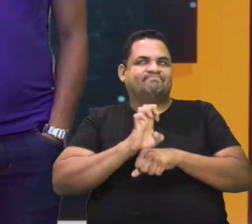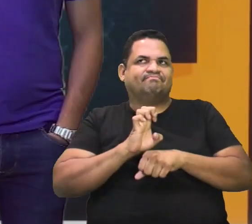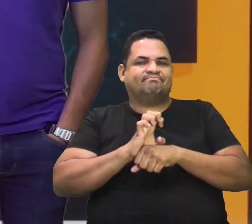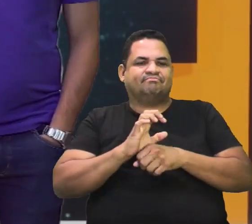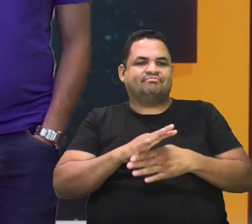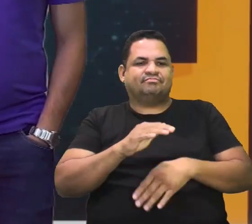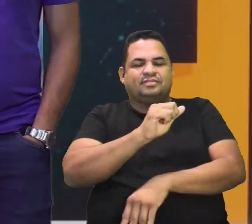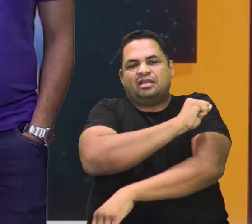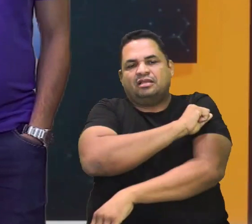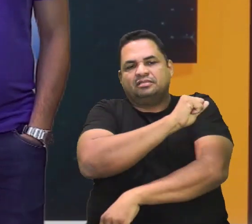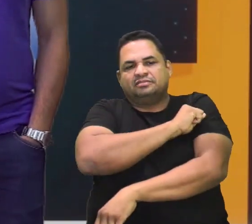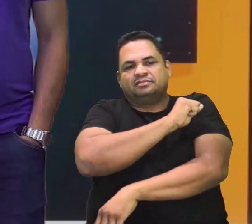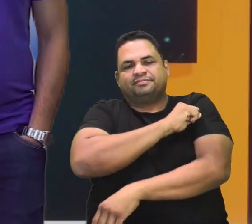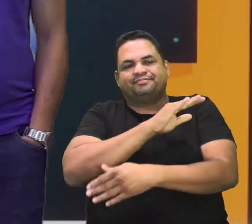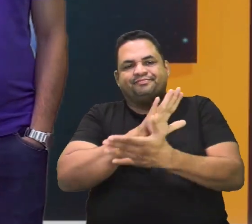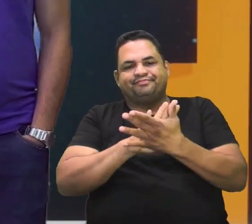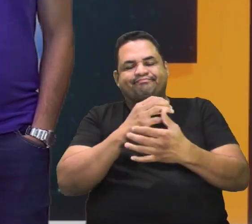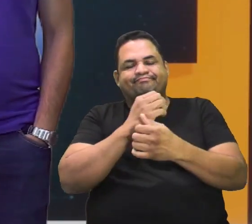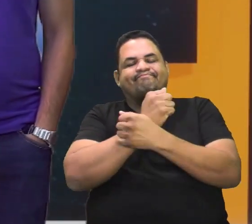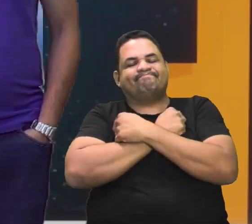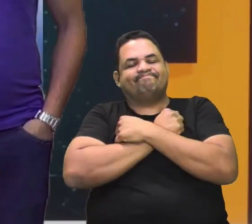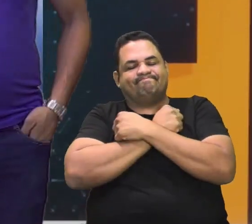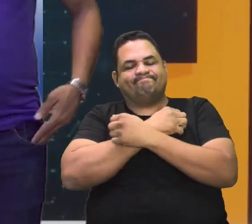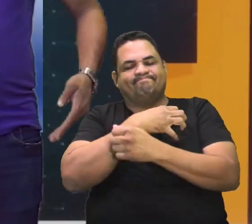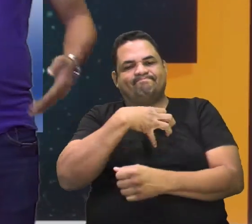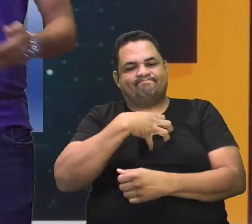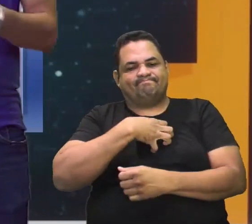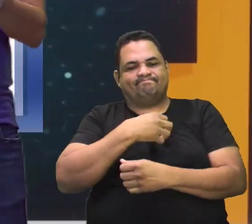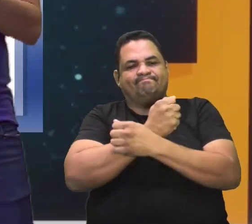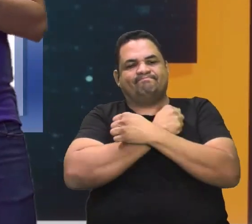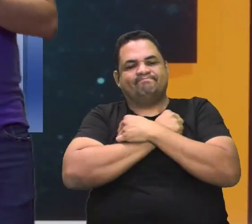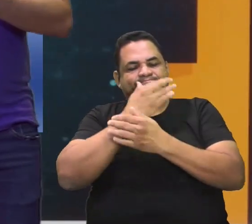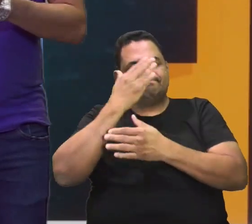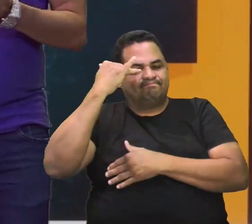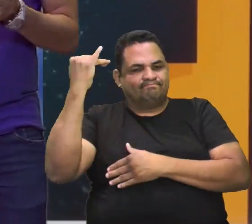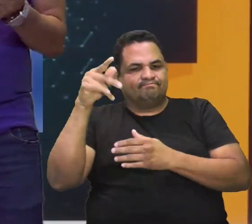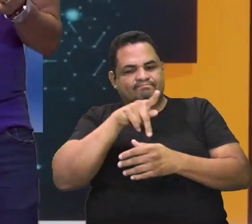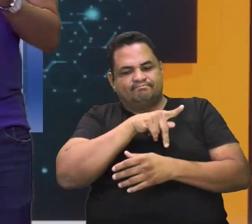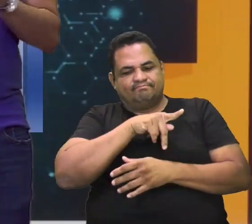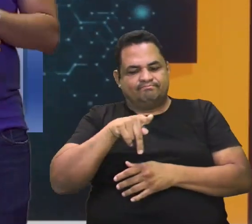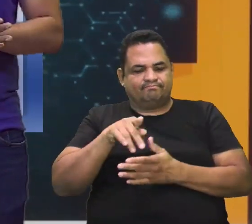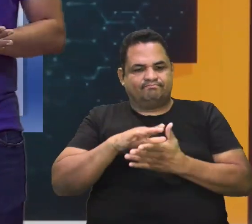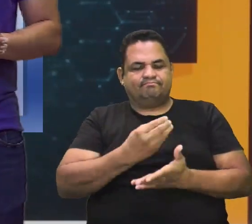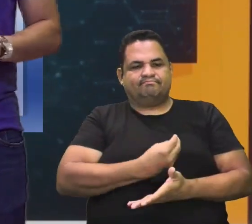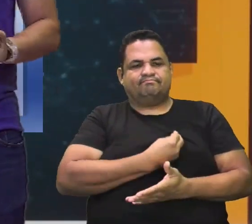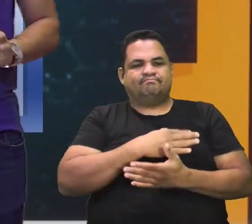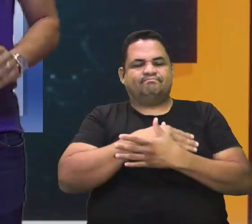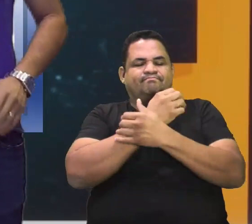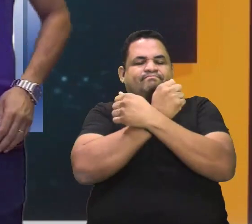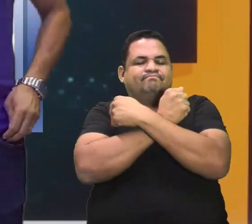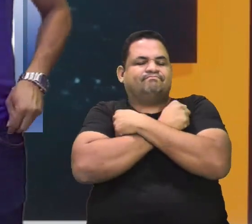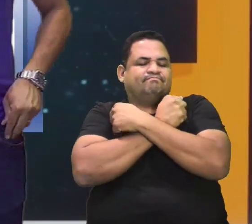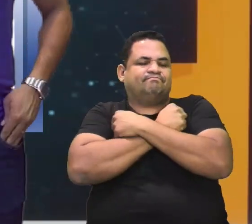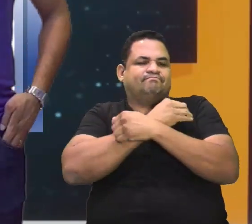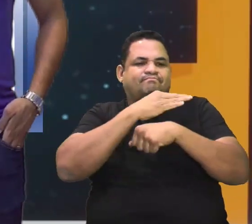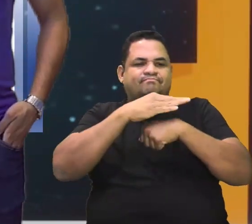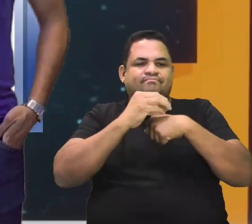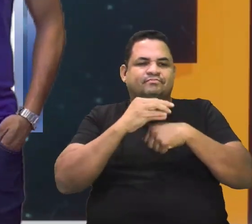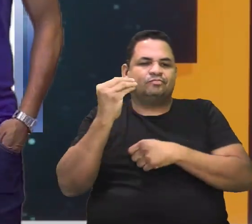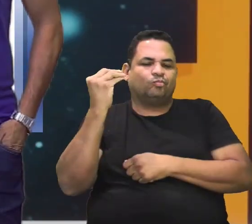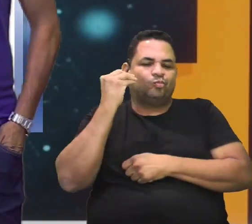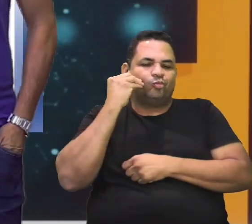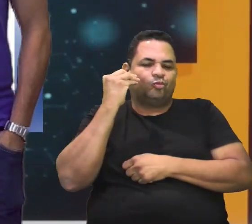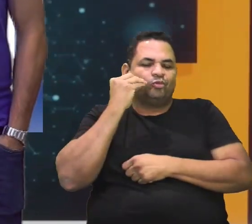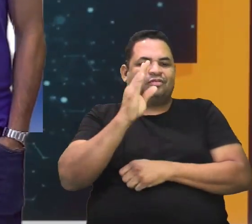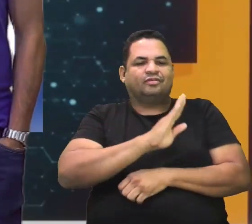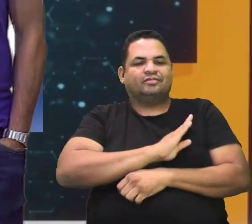os alunos da Fernando Sabino sintam-se abraçados por nós, homenageados, professor presencial, aquele abraço carinhoso e um